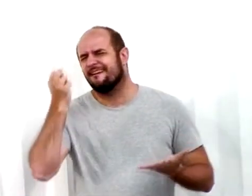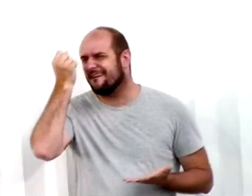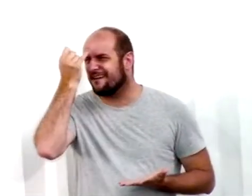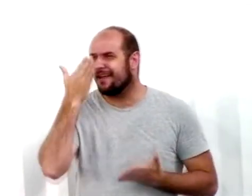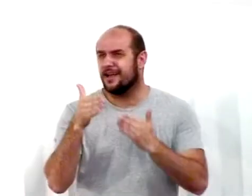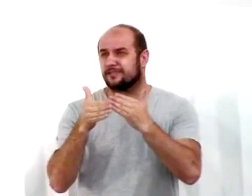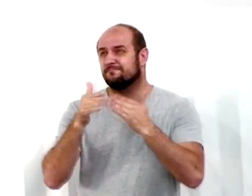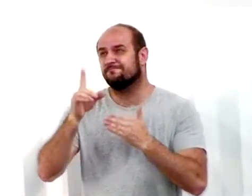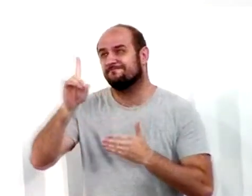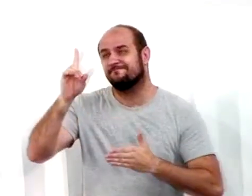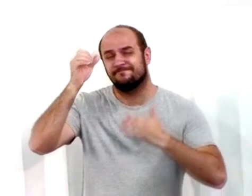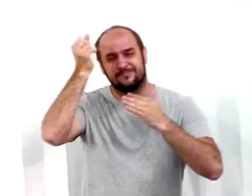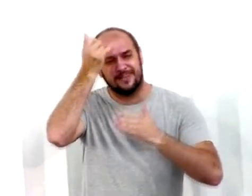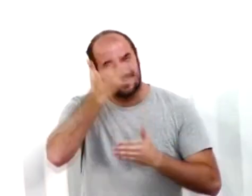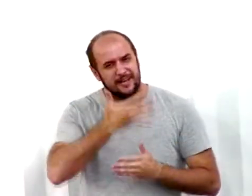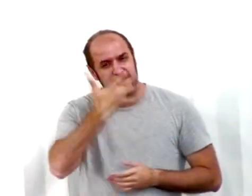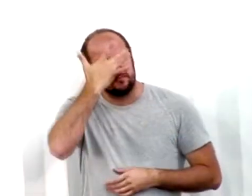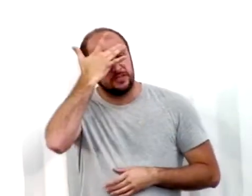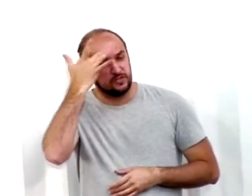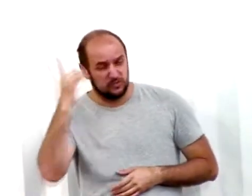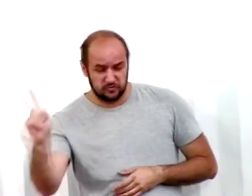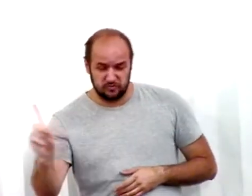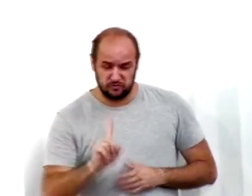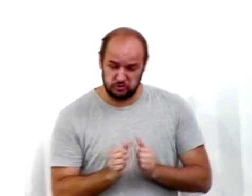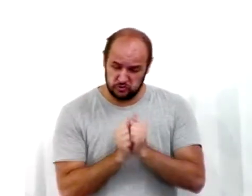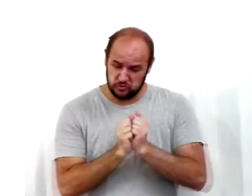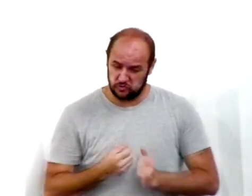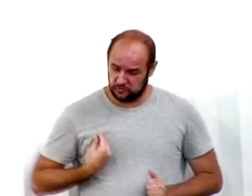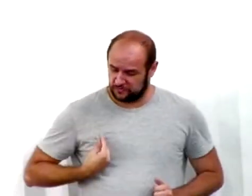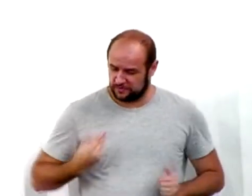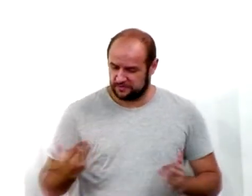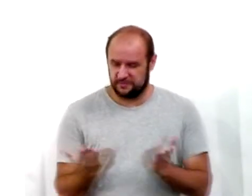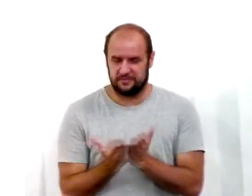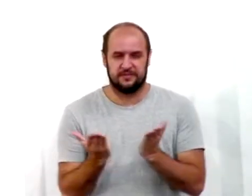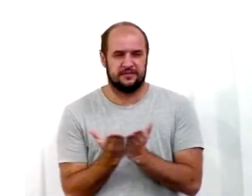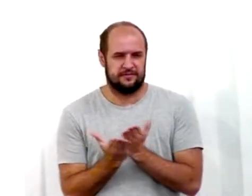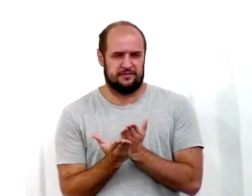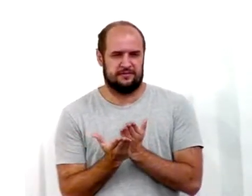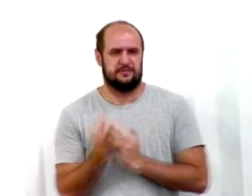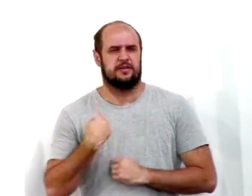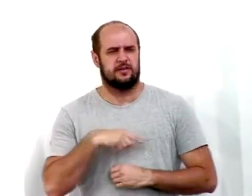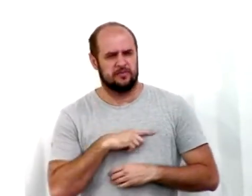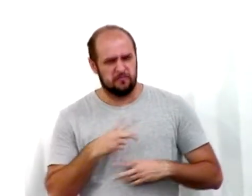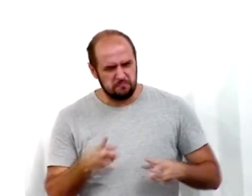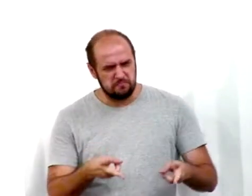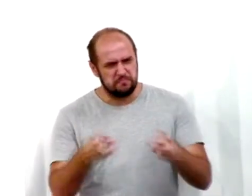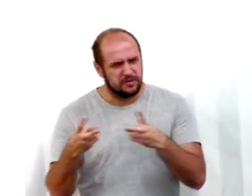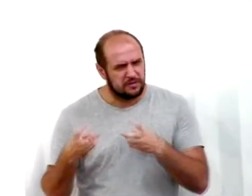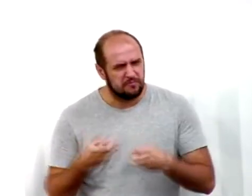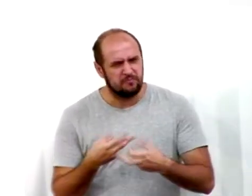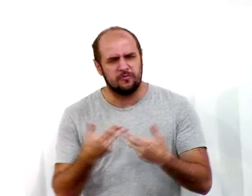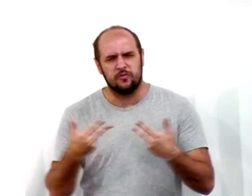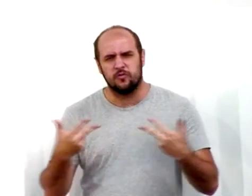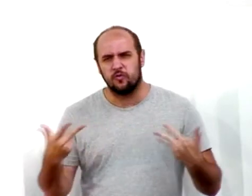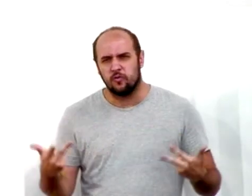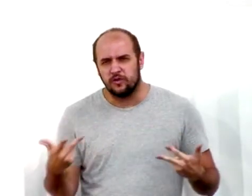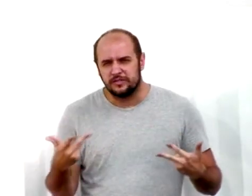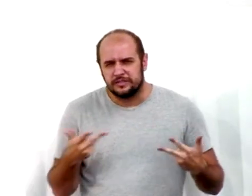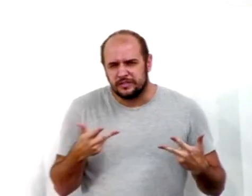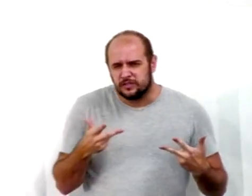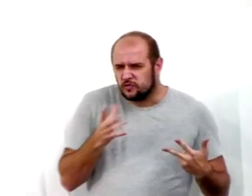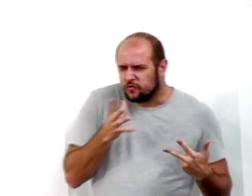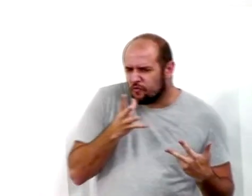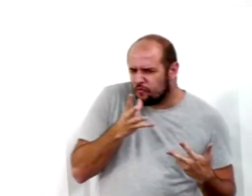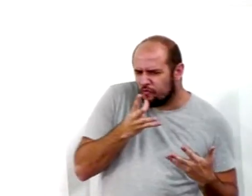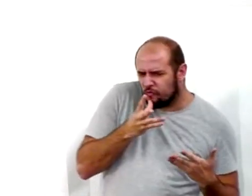Deus nos dê pessoas que nos ajudem na nossa caminhada cristã, a percebermos algo que é tão sorrateiro